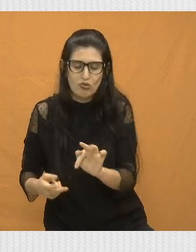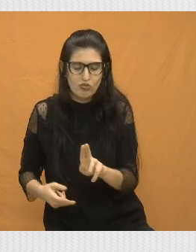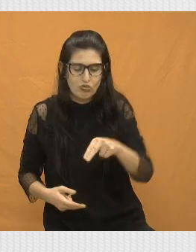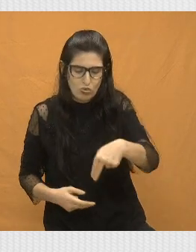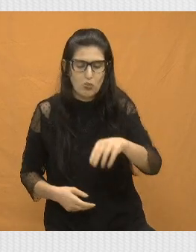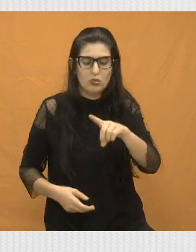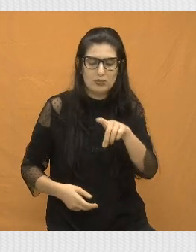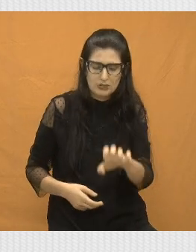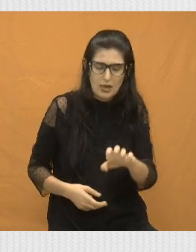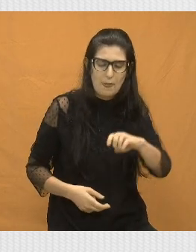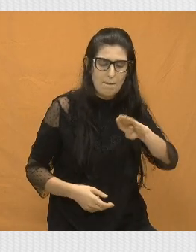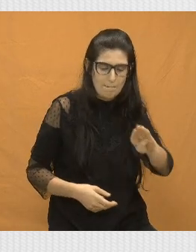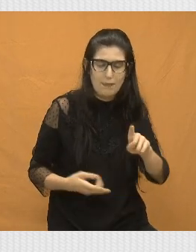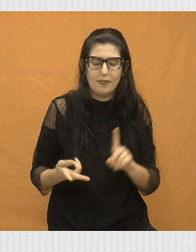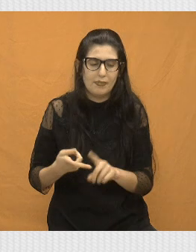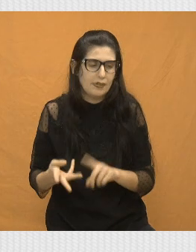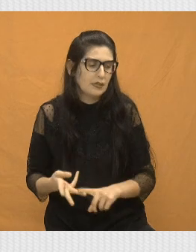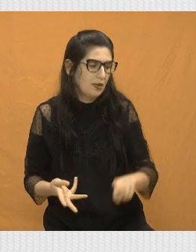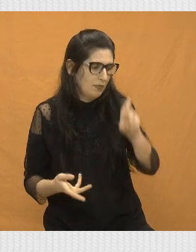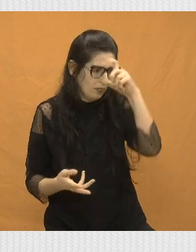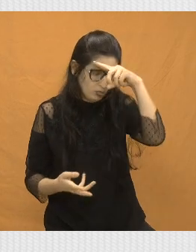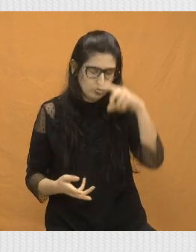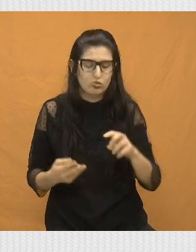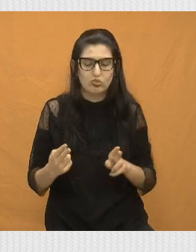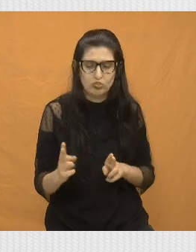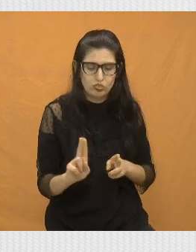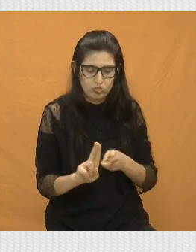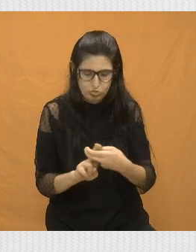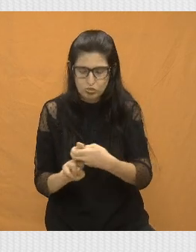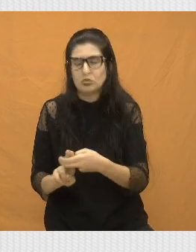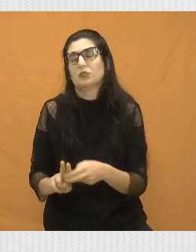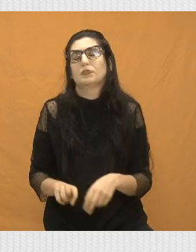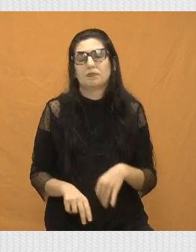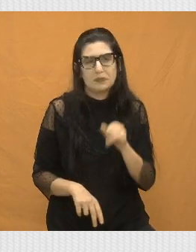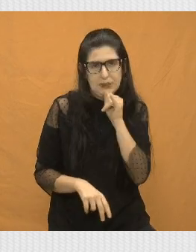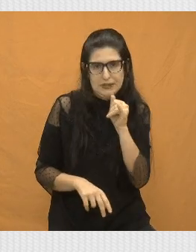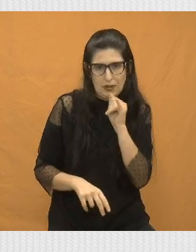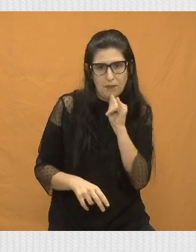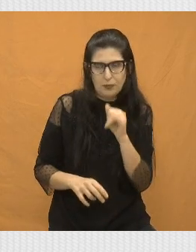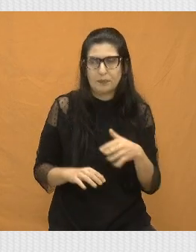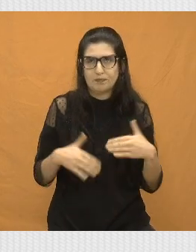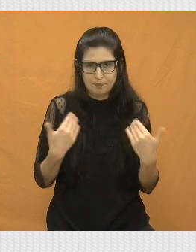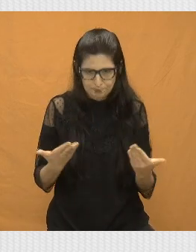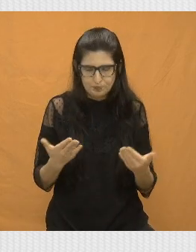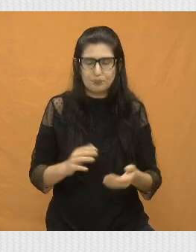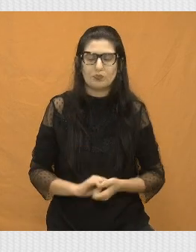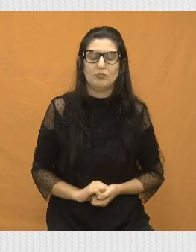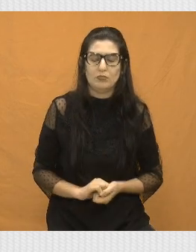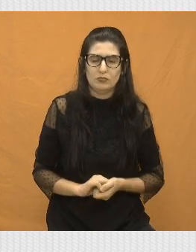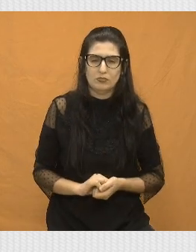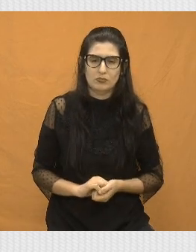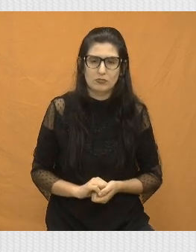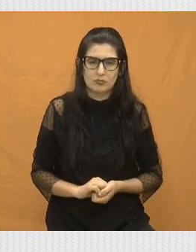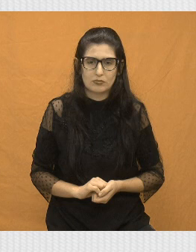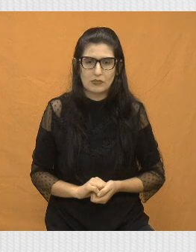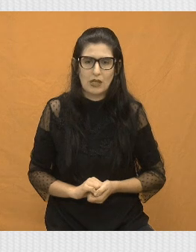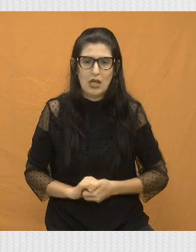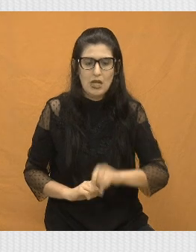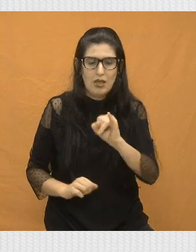Fundeb, o SUS, não, o imposto de renda ele fica na tributária. Isso, né? O imposto de renda fica lá em